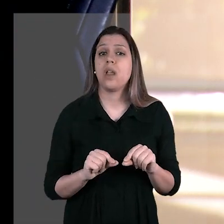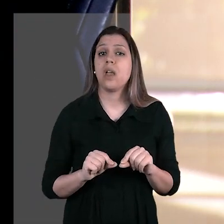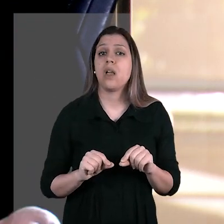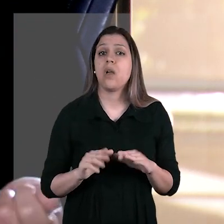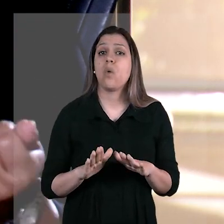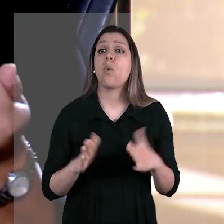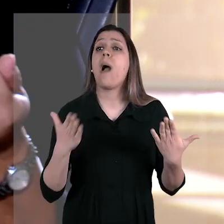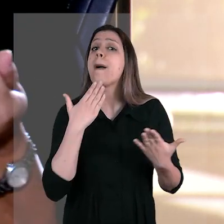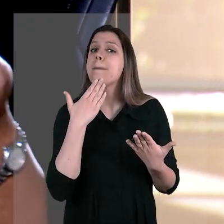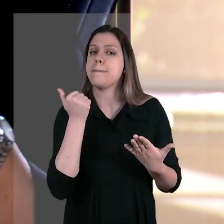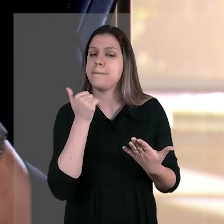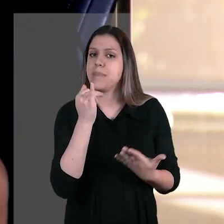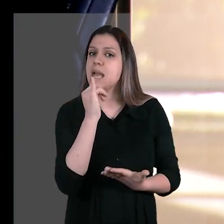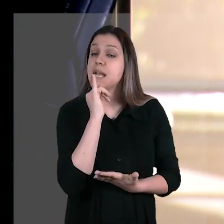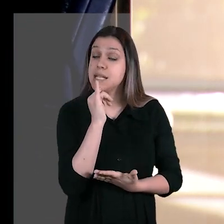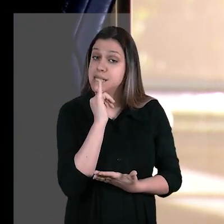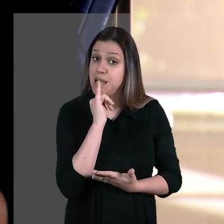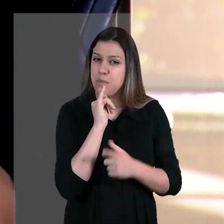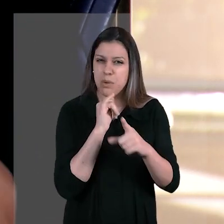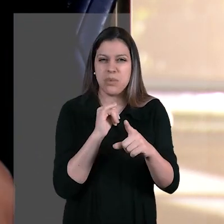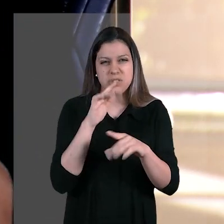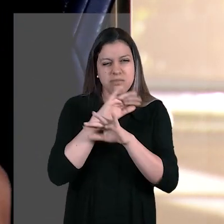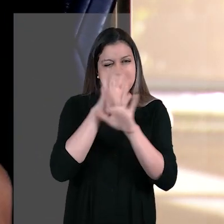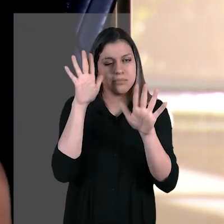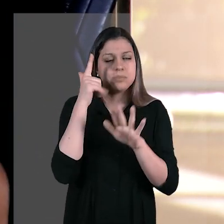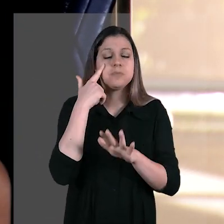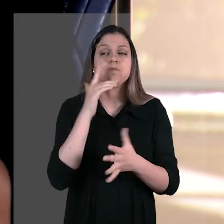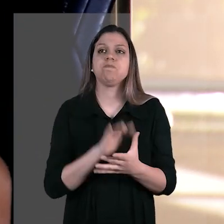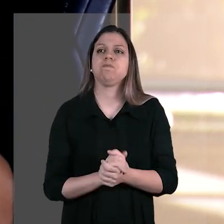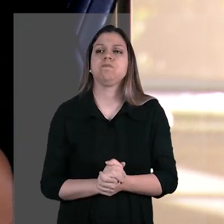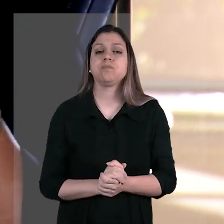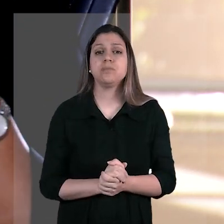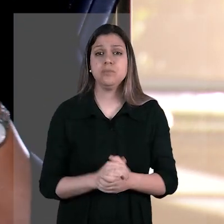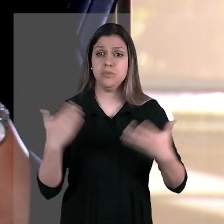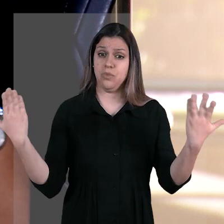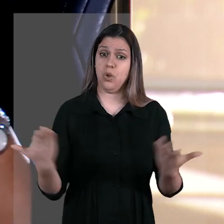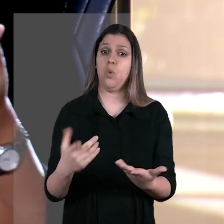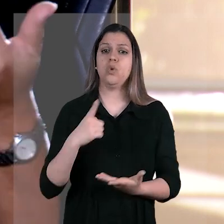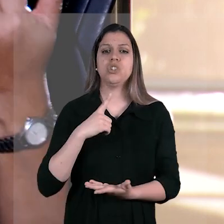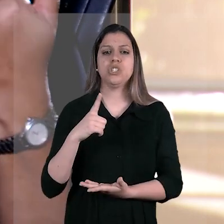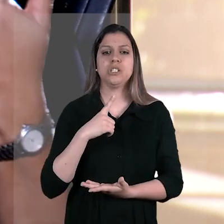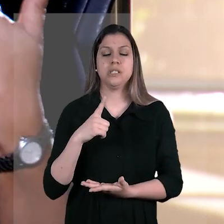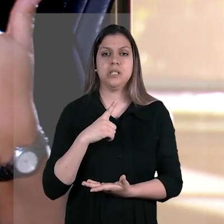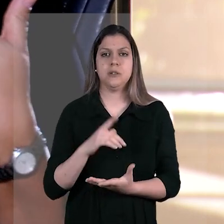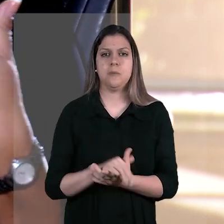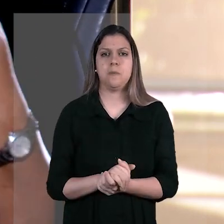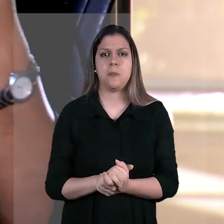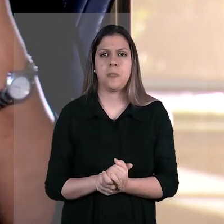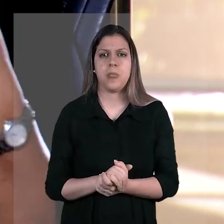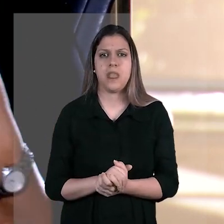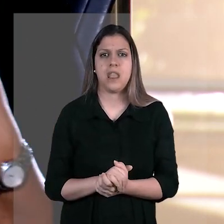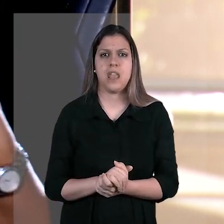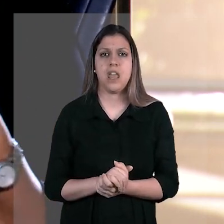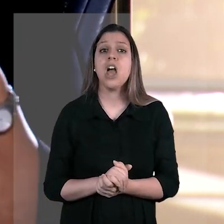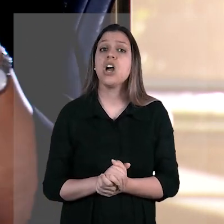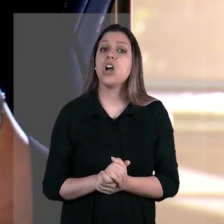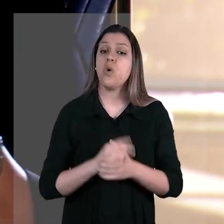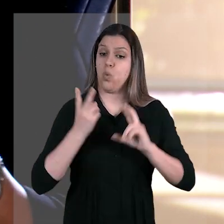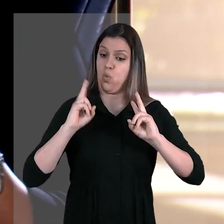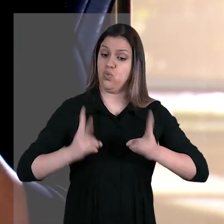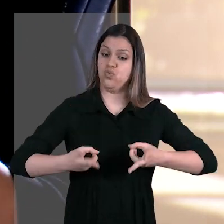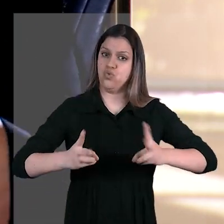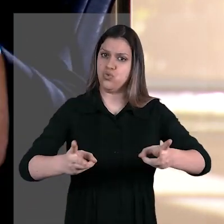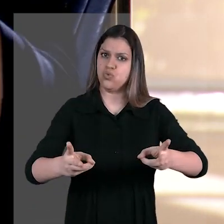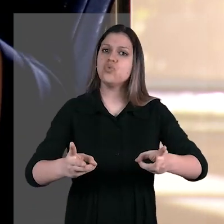pela mais benéfica. Então, só um exemplo para você ter noção. Nós temos hoje que já estava em vigor,